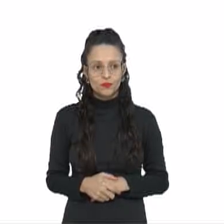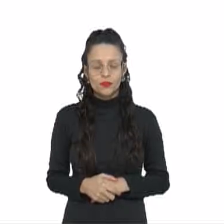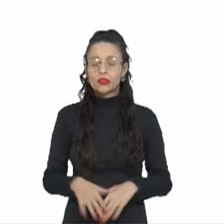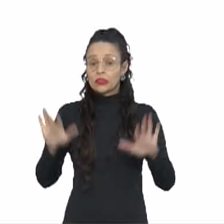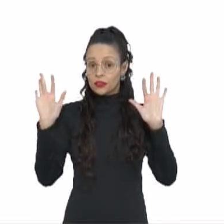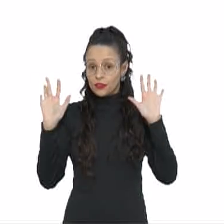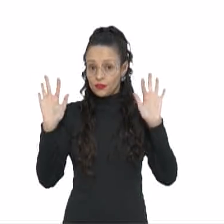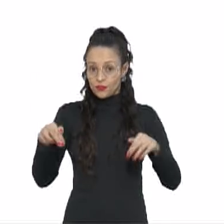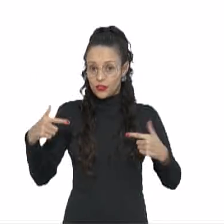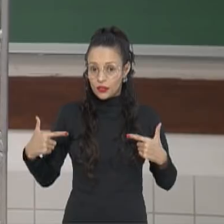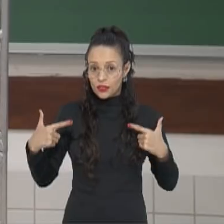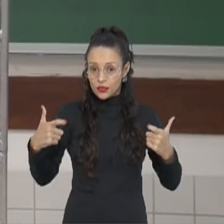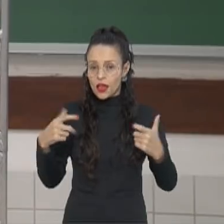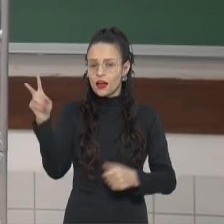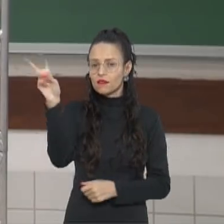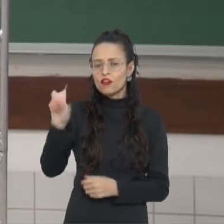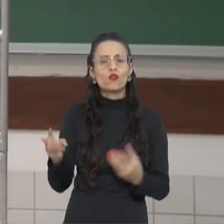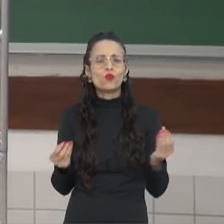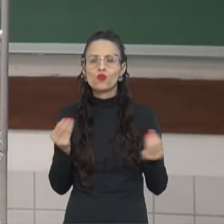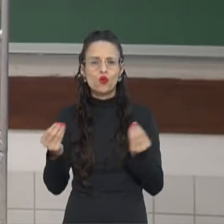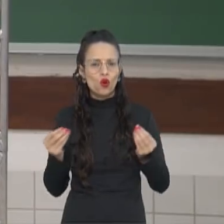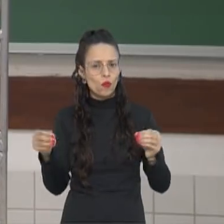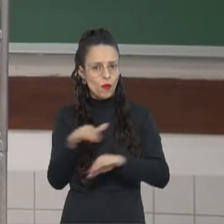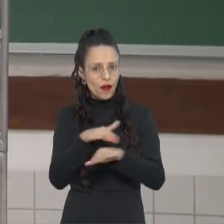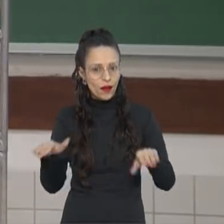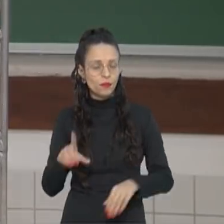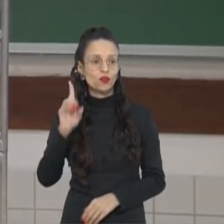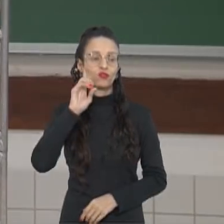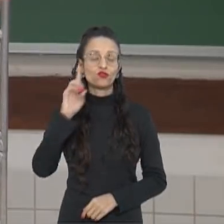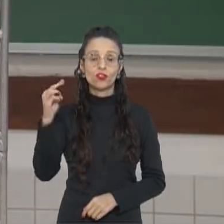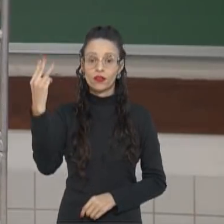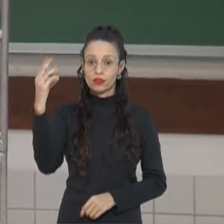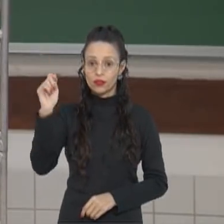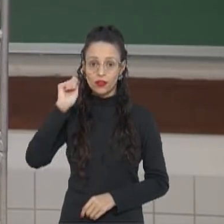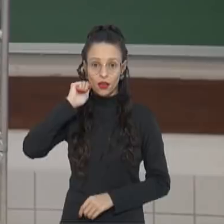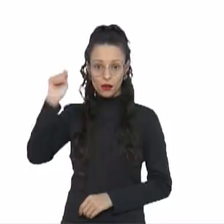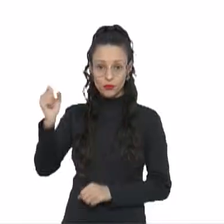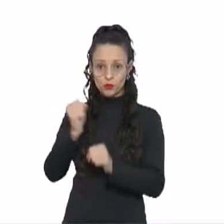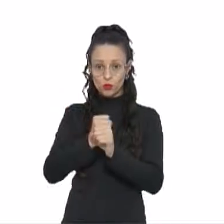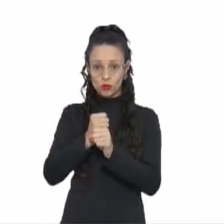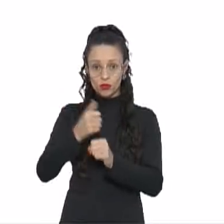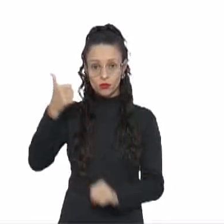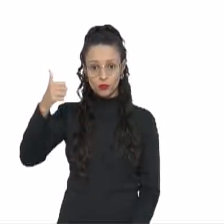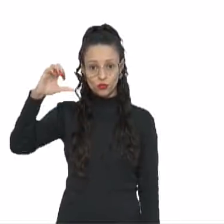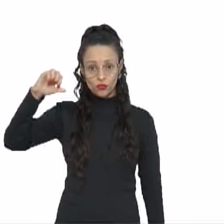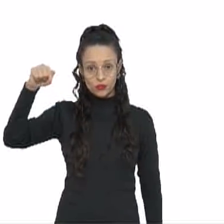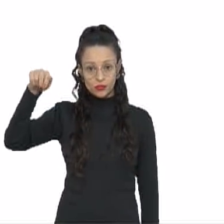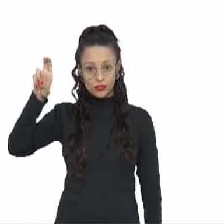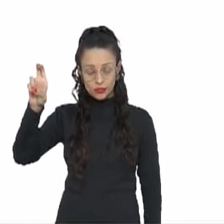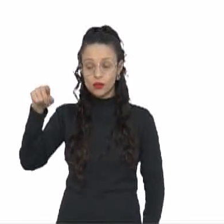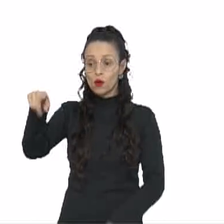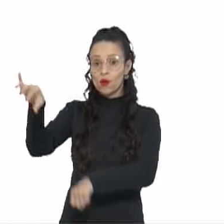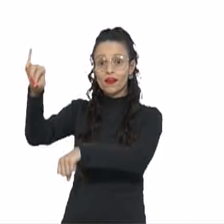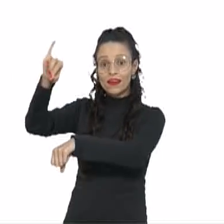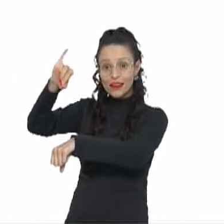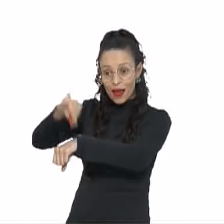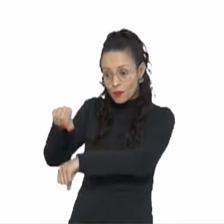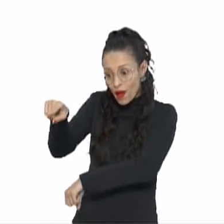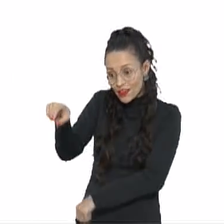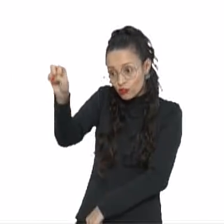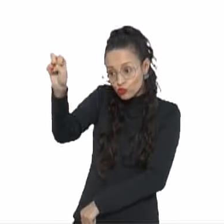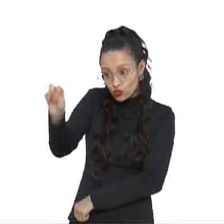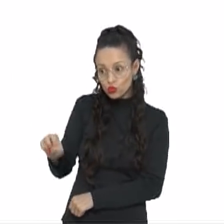da Guerra do Vietnã. Como ela acabou? No dia 30 de abril de 75, a capital do Vietnã do